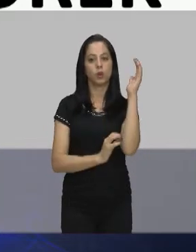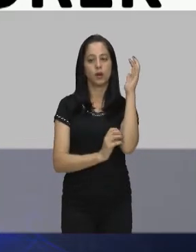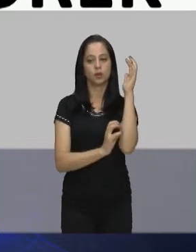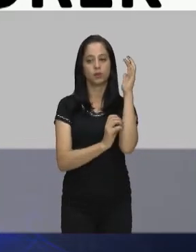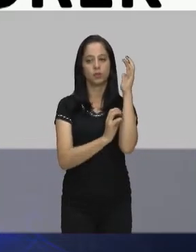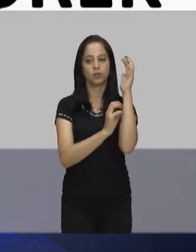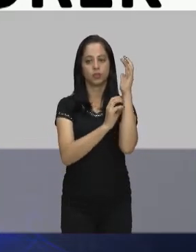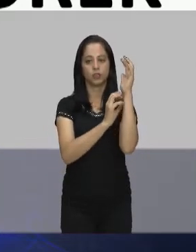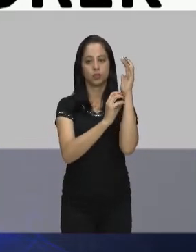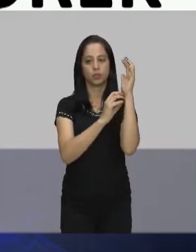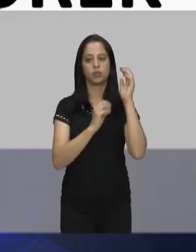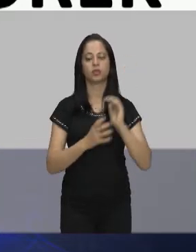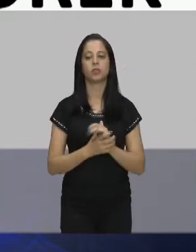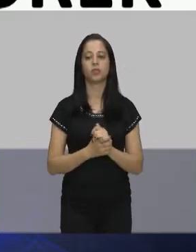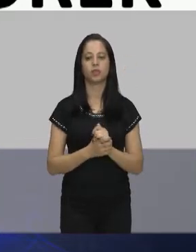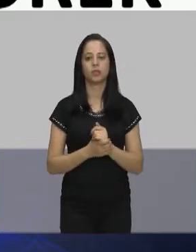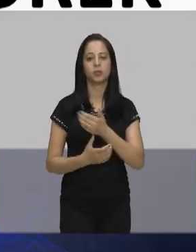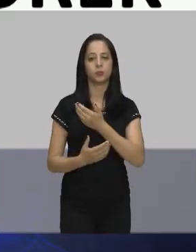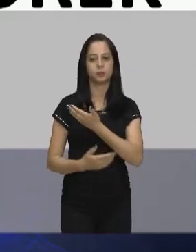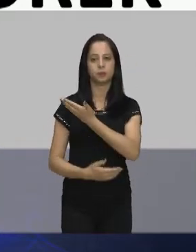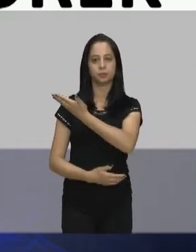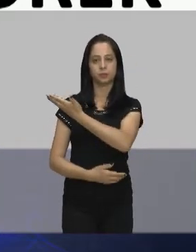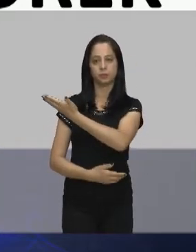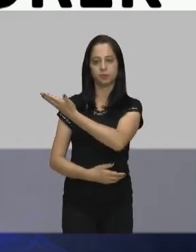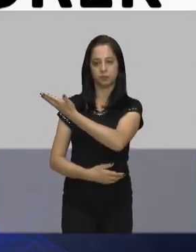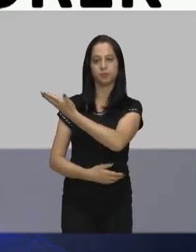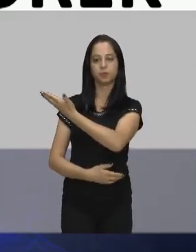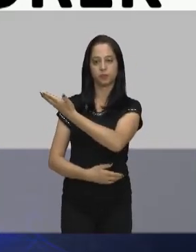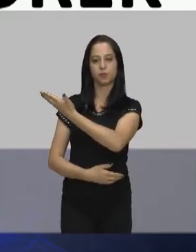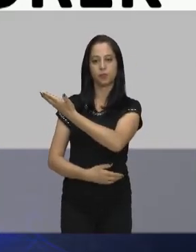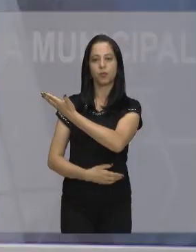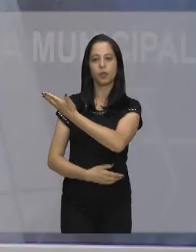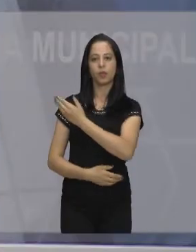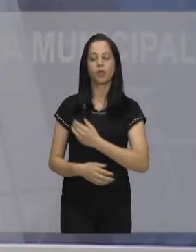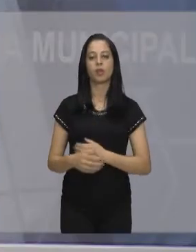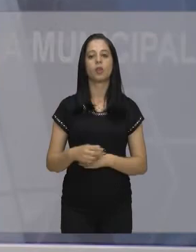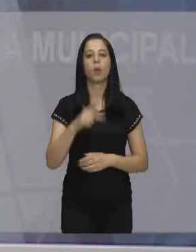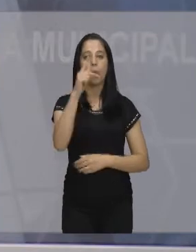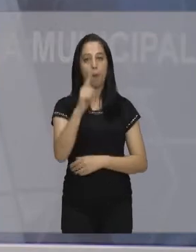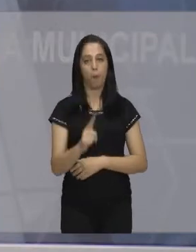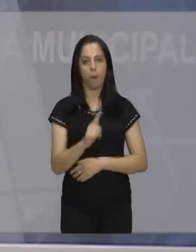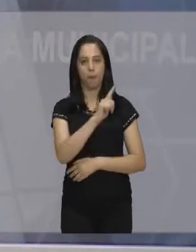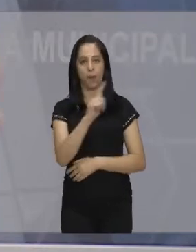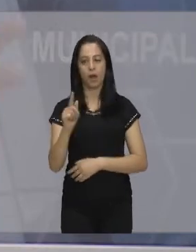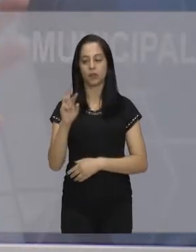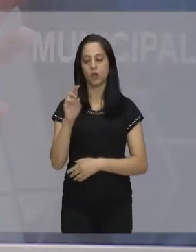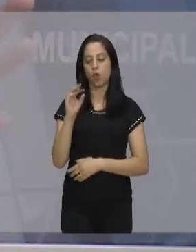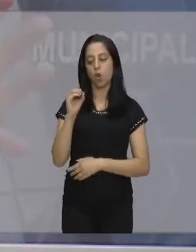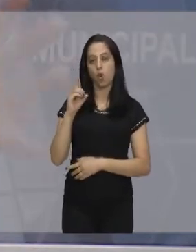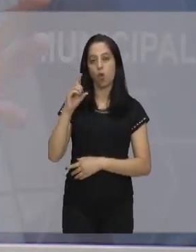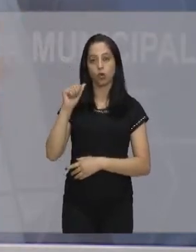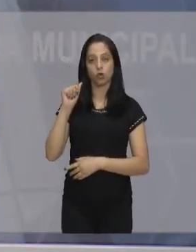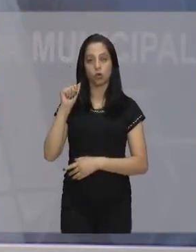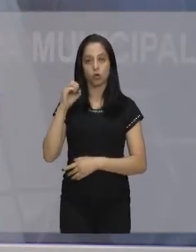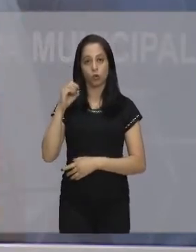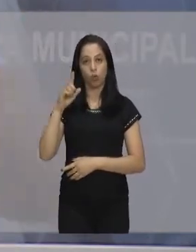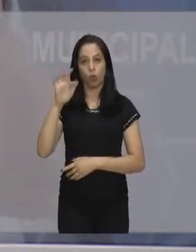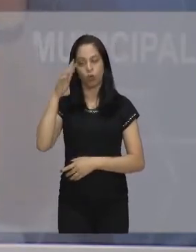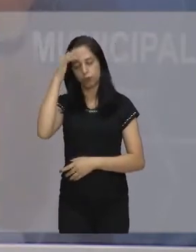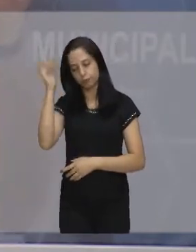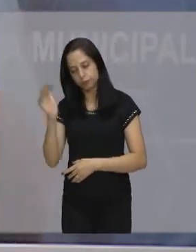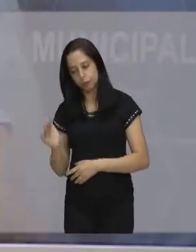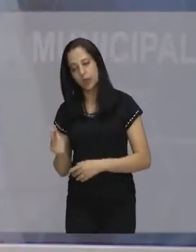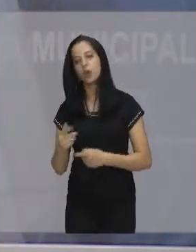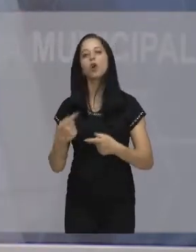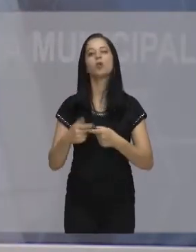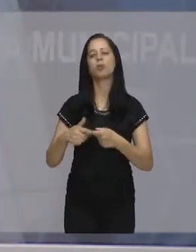Foi elaborado o memorial do Padre Rodolfo Komorek, né, que já tem a sua história, desde